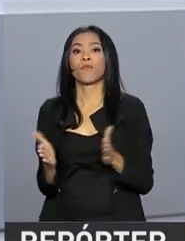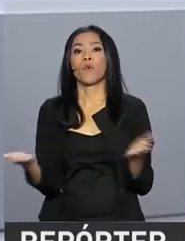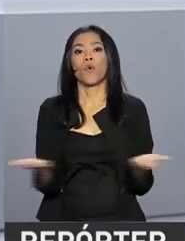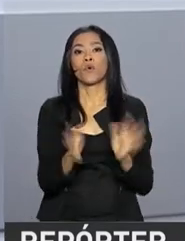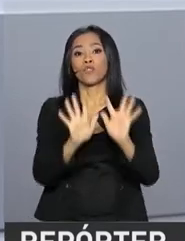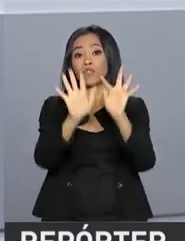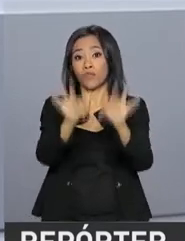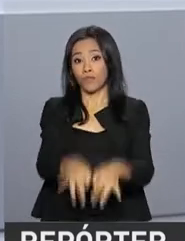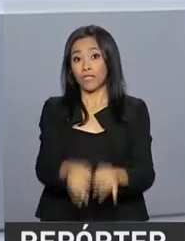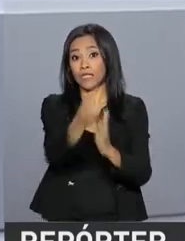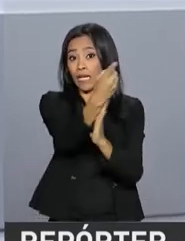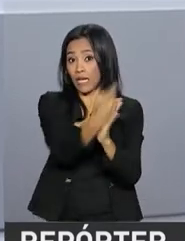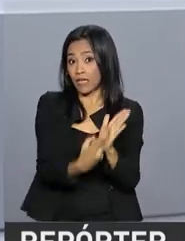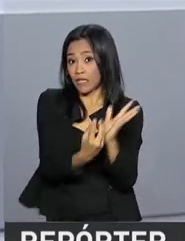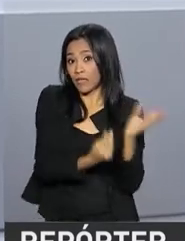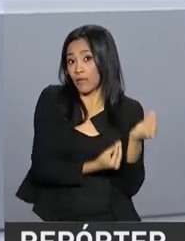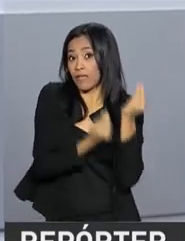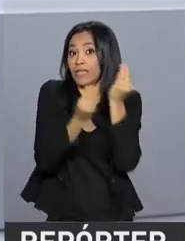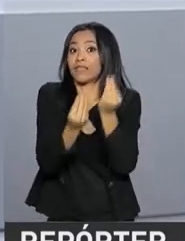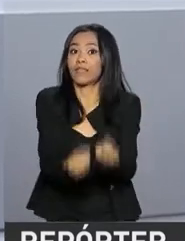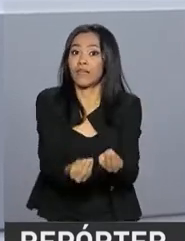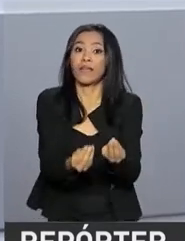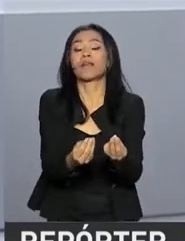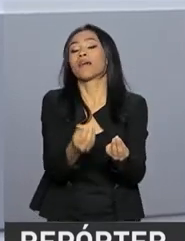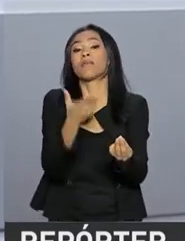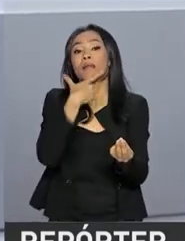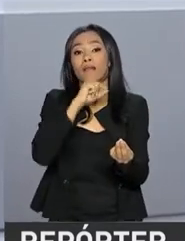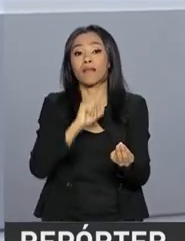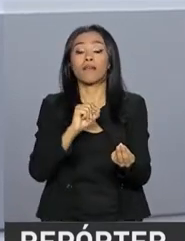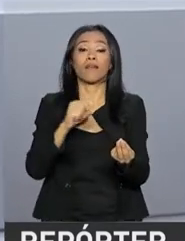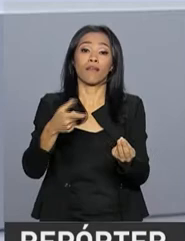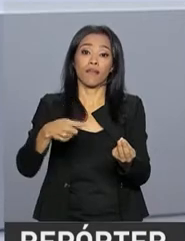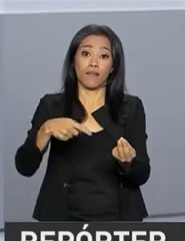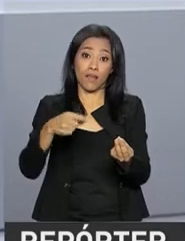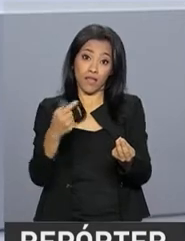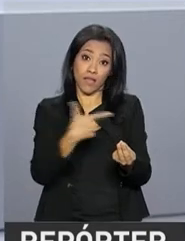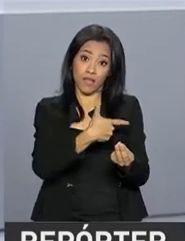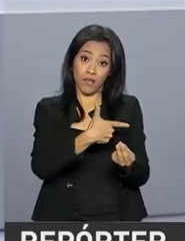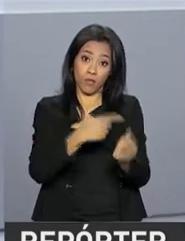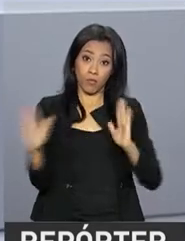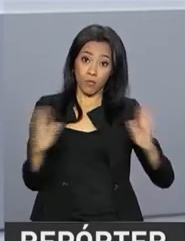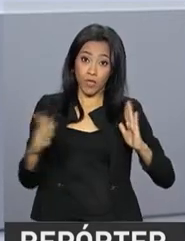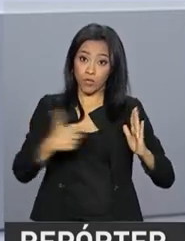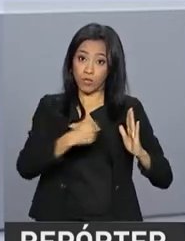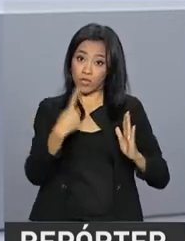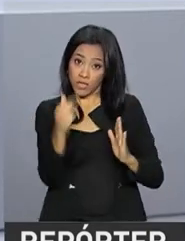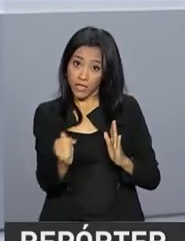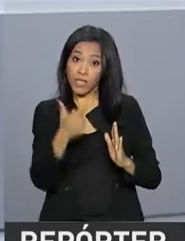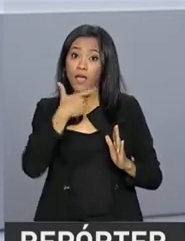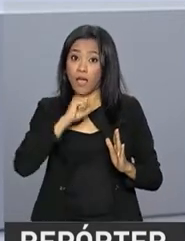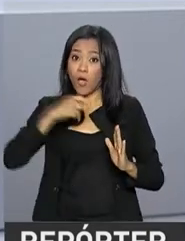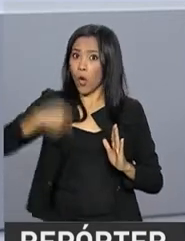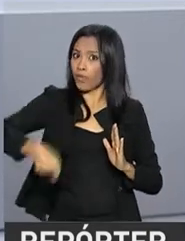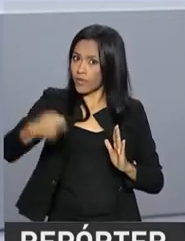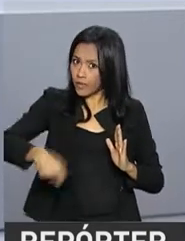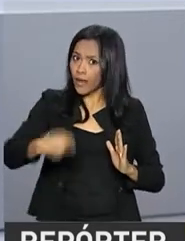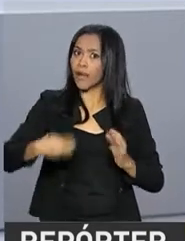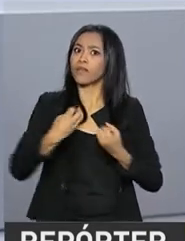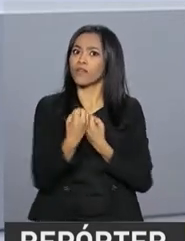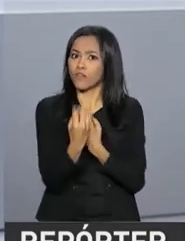de capitais brasileiros no exterior relativo ao ano-base de 2017 são obrigadas a prestar as informações